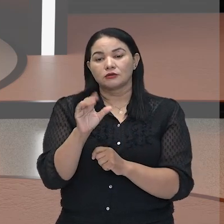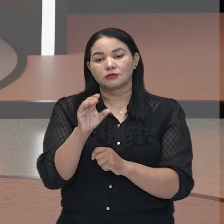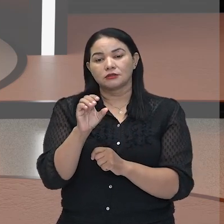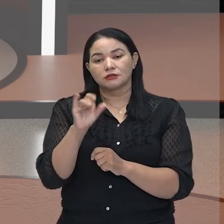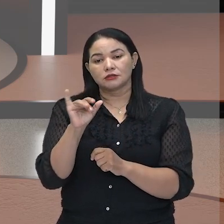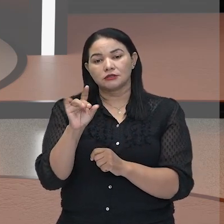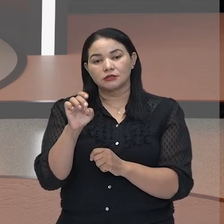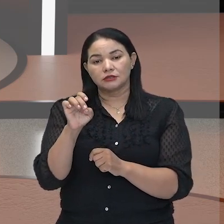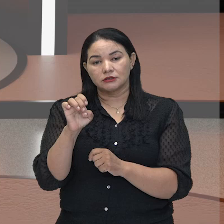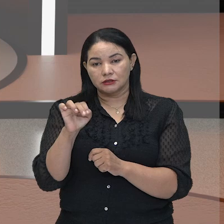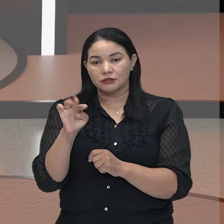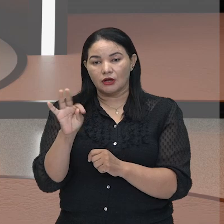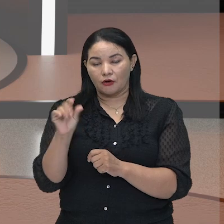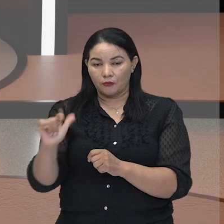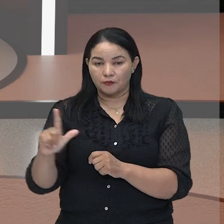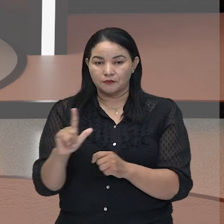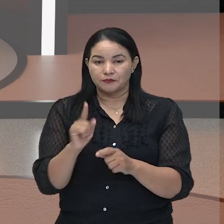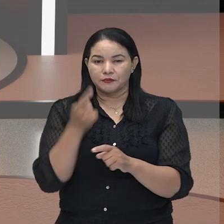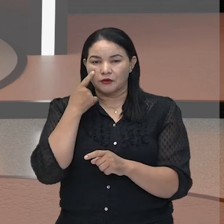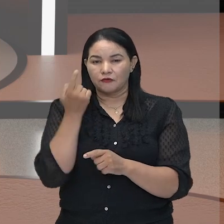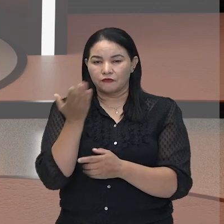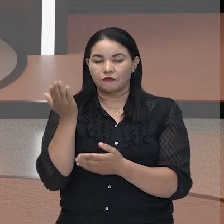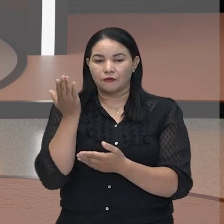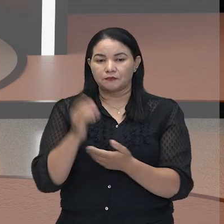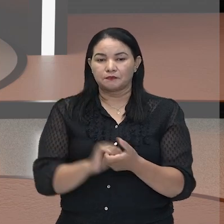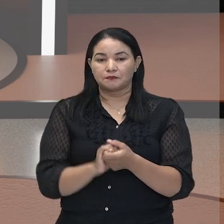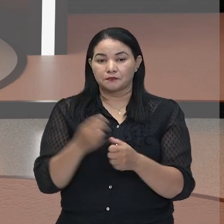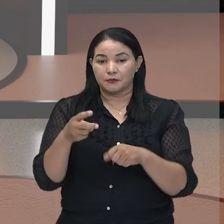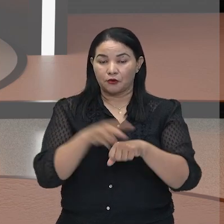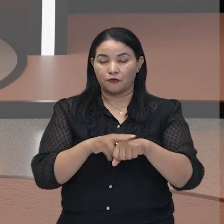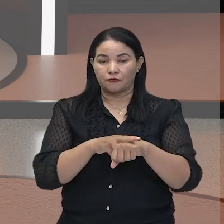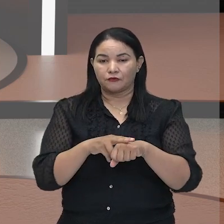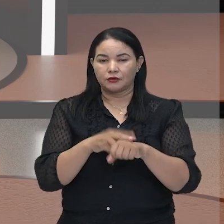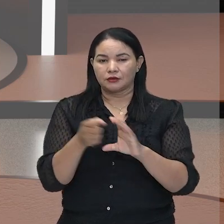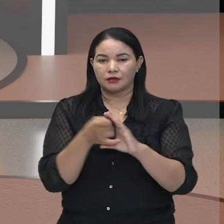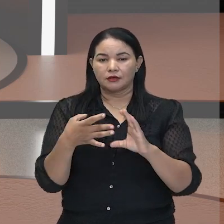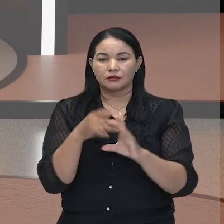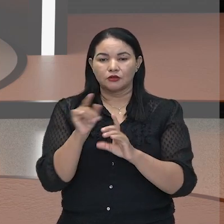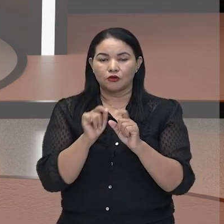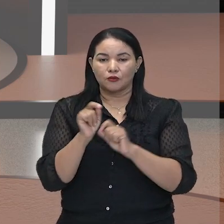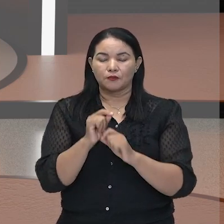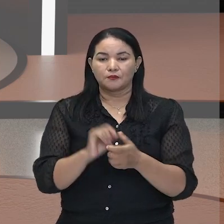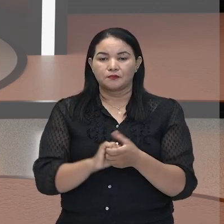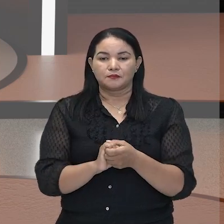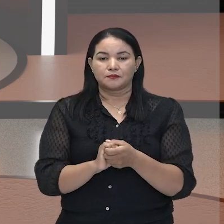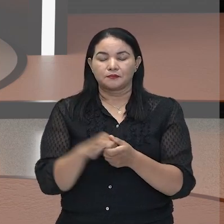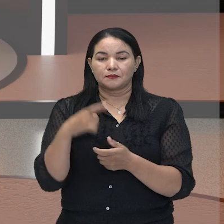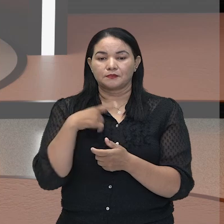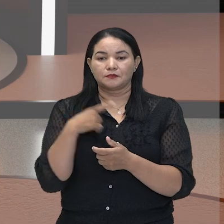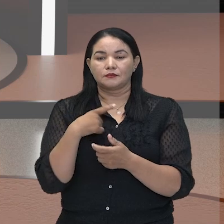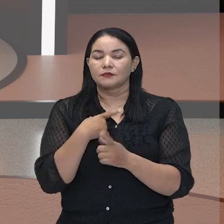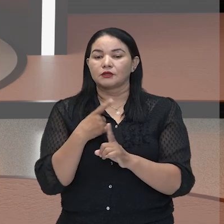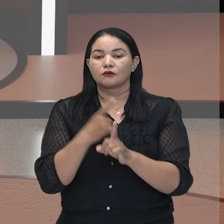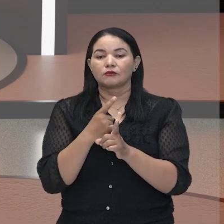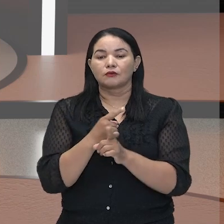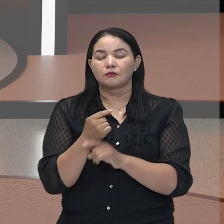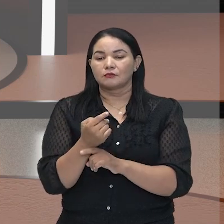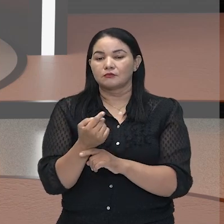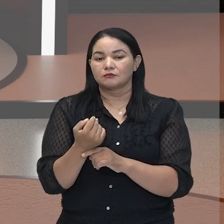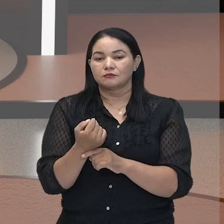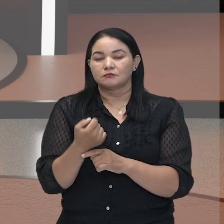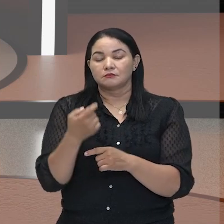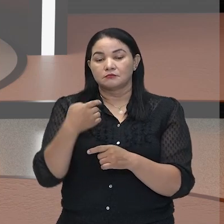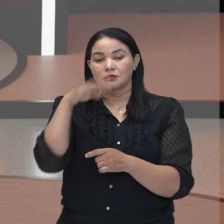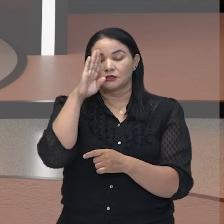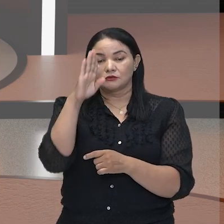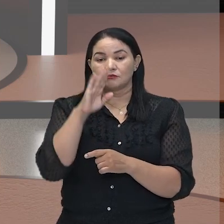Ocidental, que é aqui que vocês estão verificando. Vamos ver algumas características. Na Europa Ocidental se encontram as principais economias